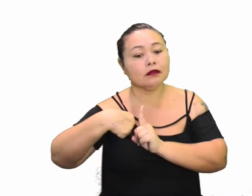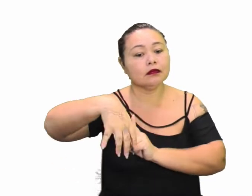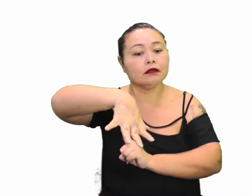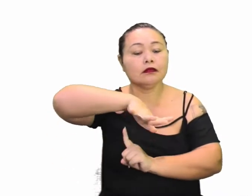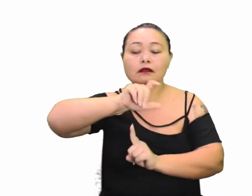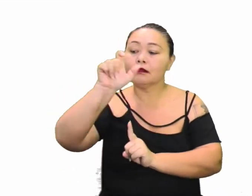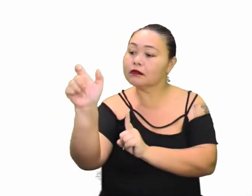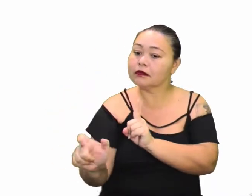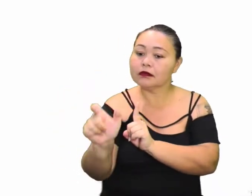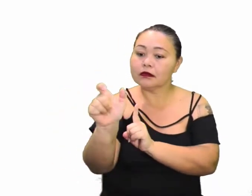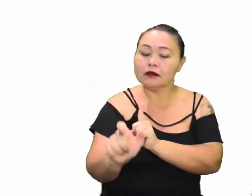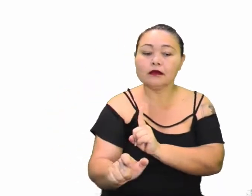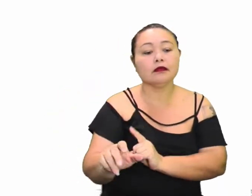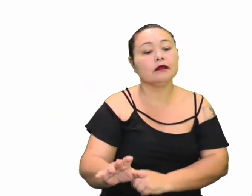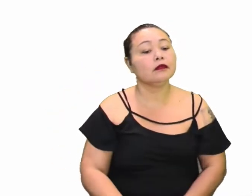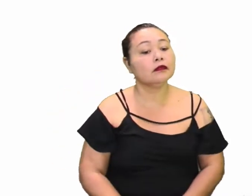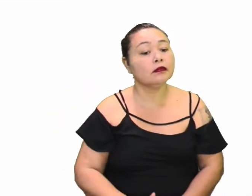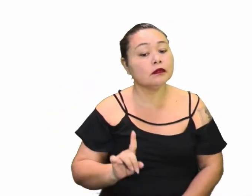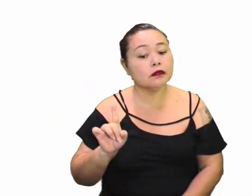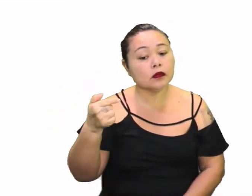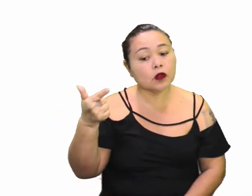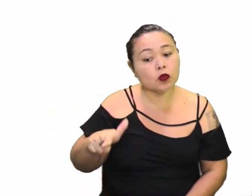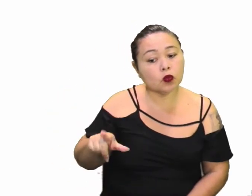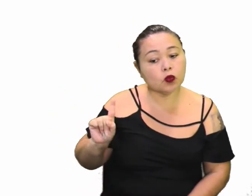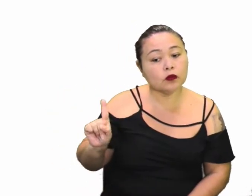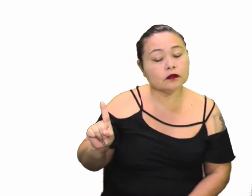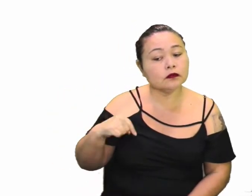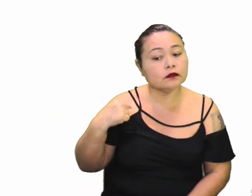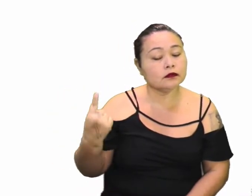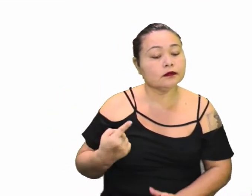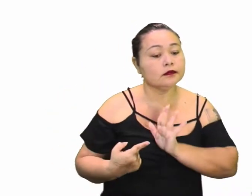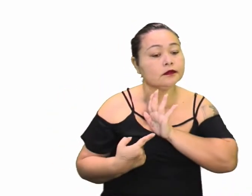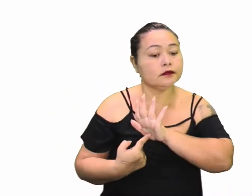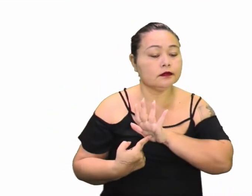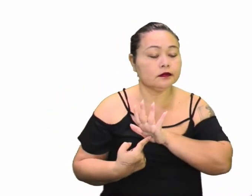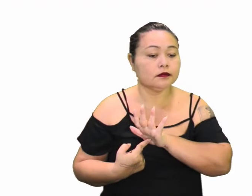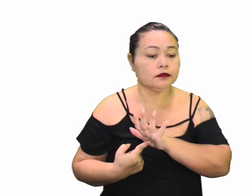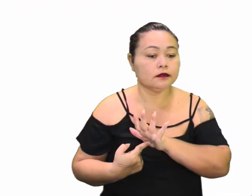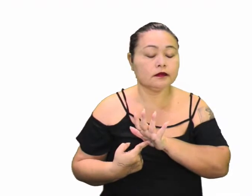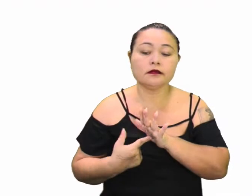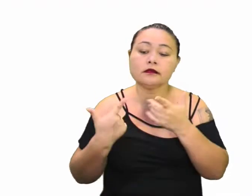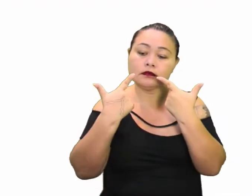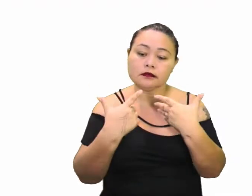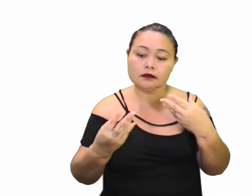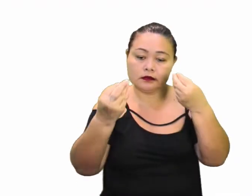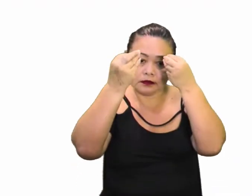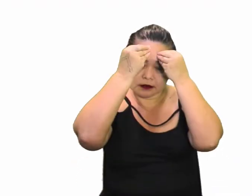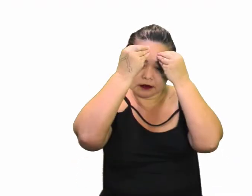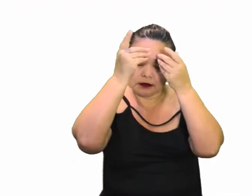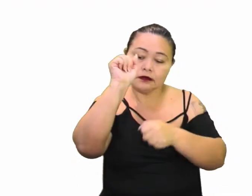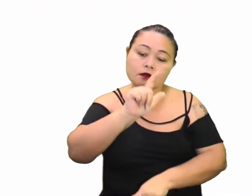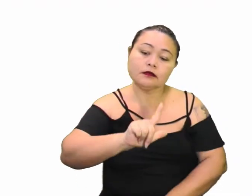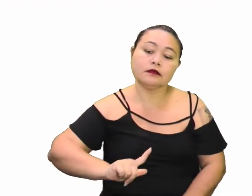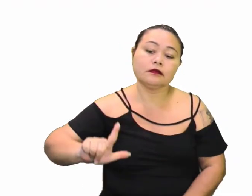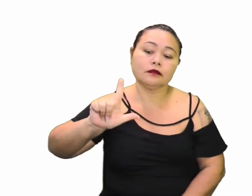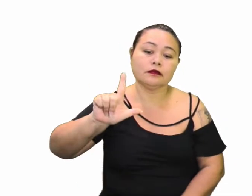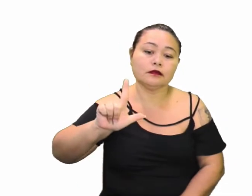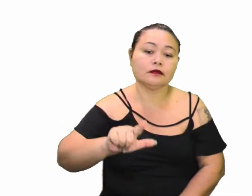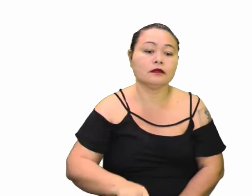morfossintáticos e de pontuação e outras notações para a produção textual, para o